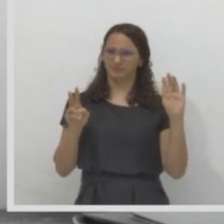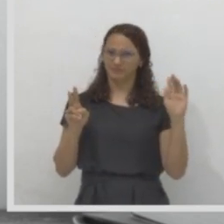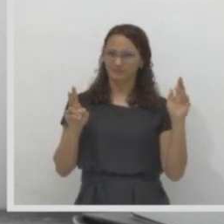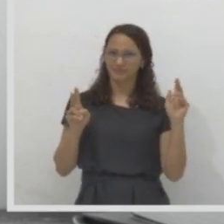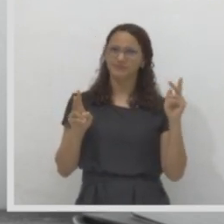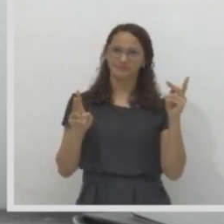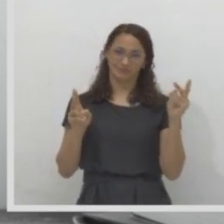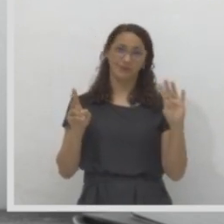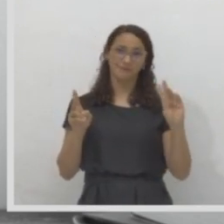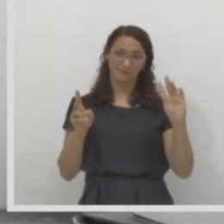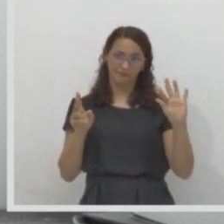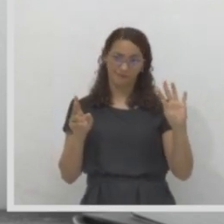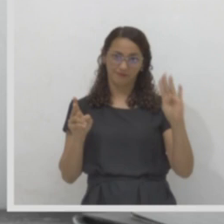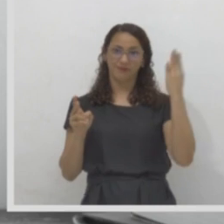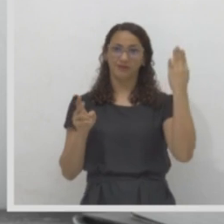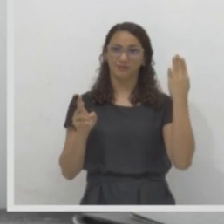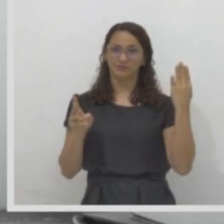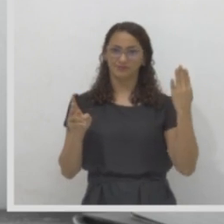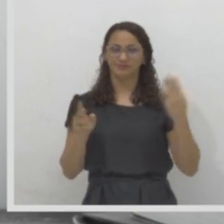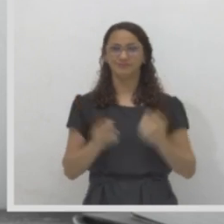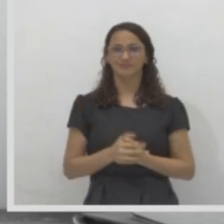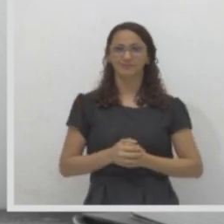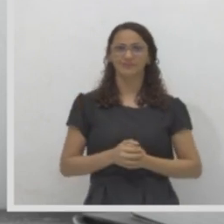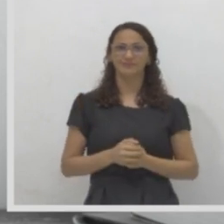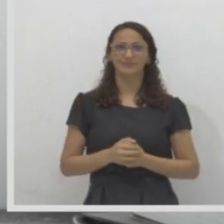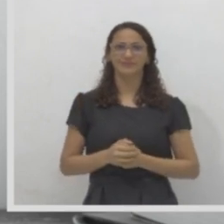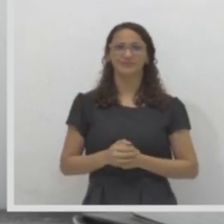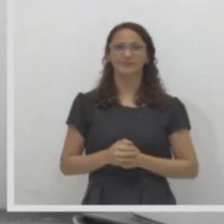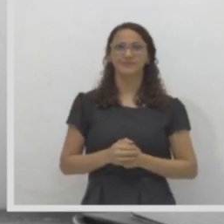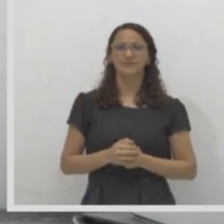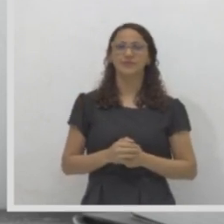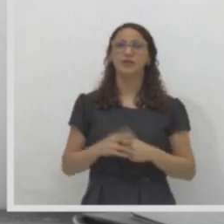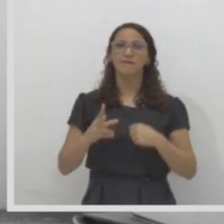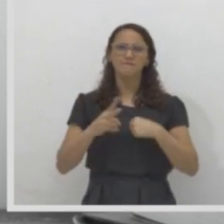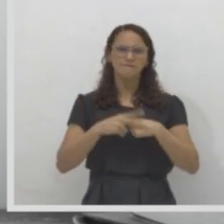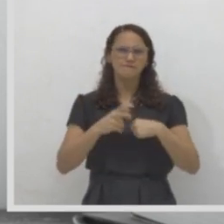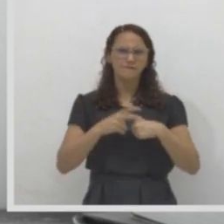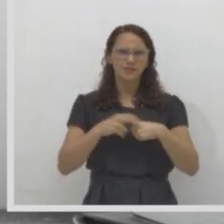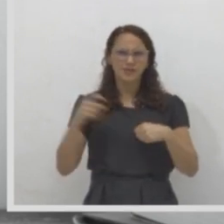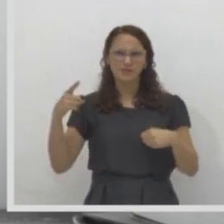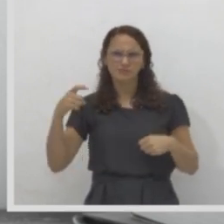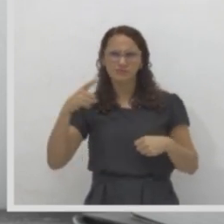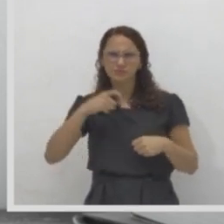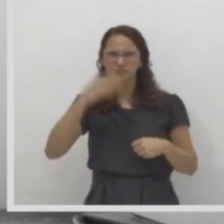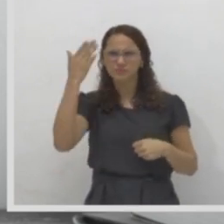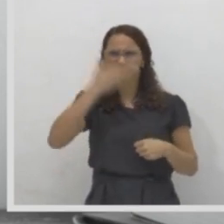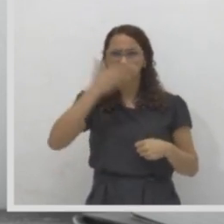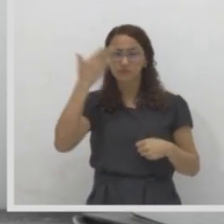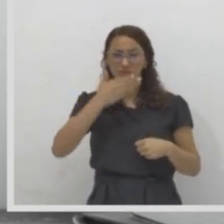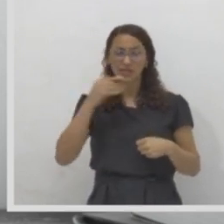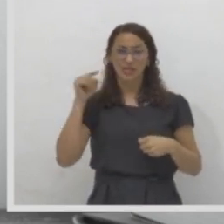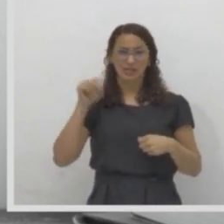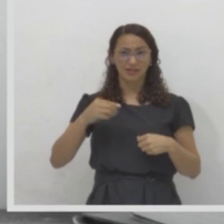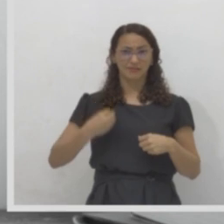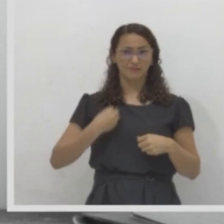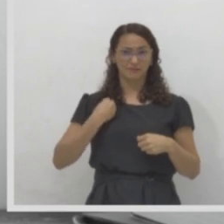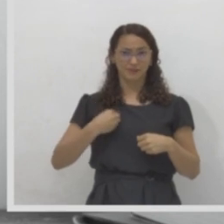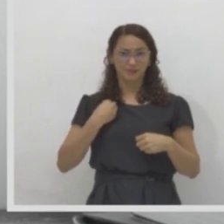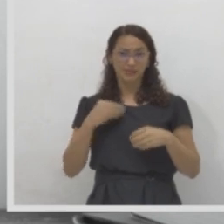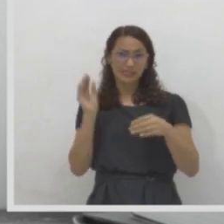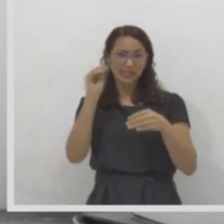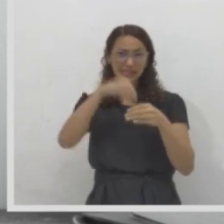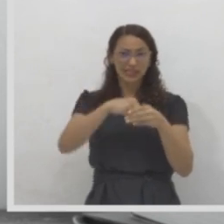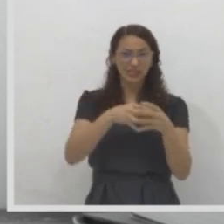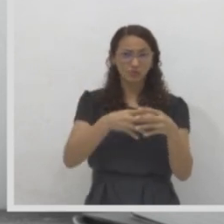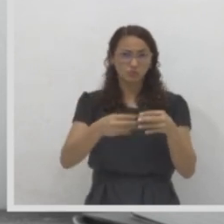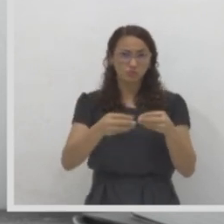Vamos ler aí essas opções. Primeiro. Os vírus são micro-organismos que só conseguem viver e se reproduzir dentro de células de